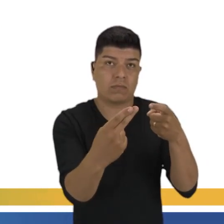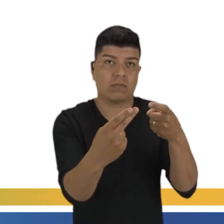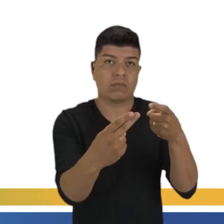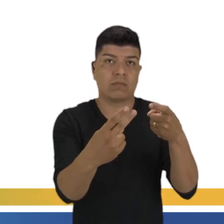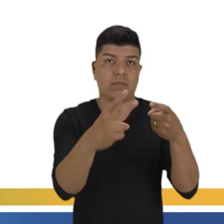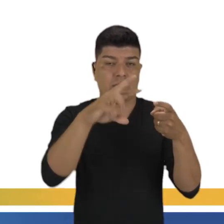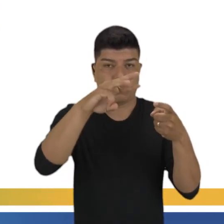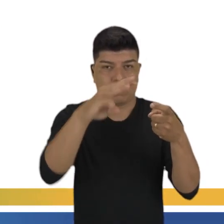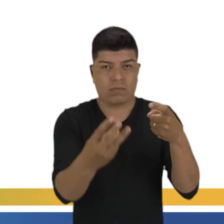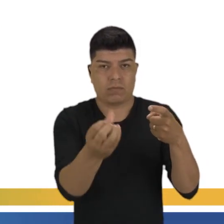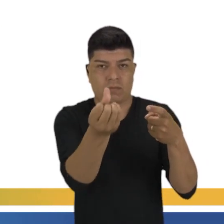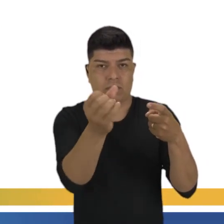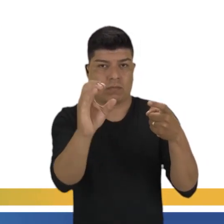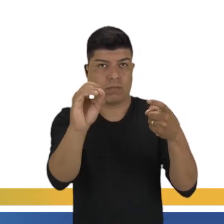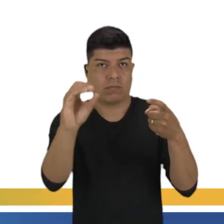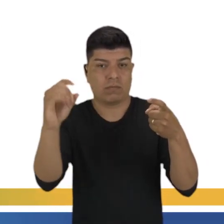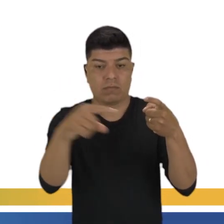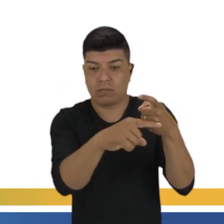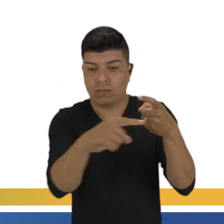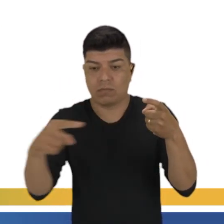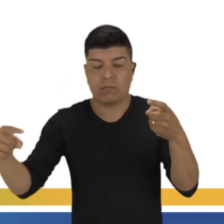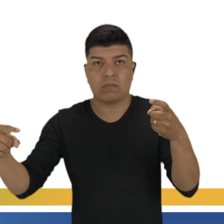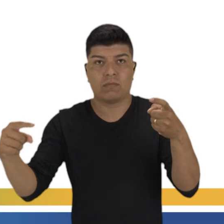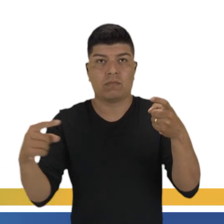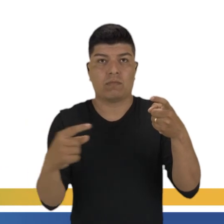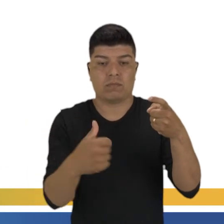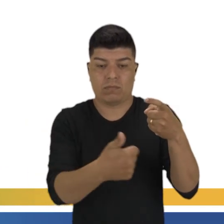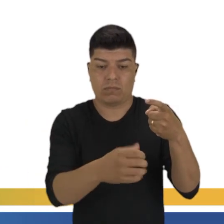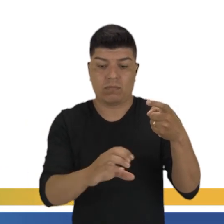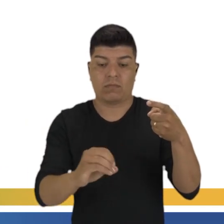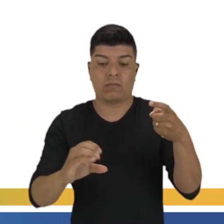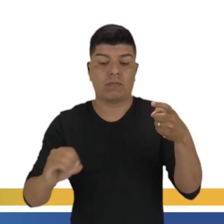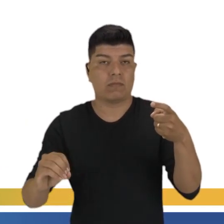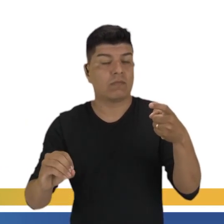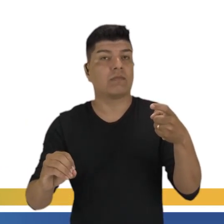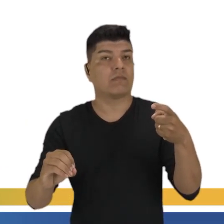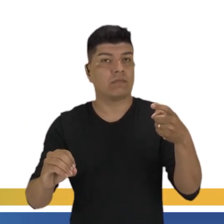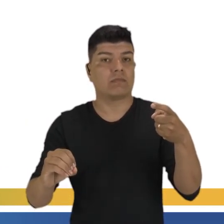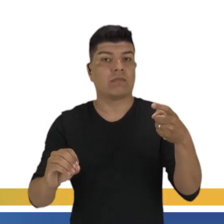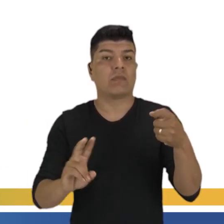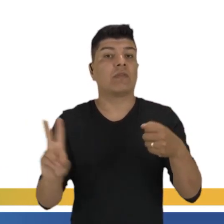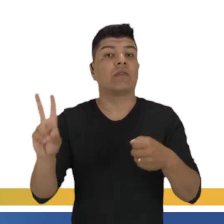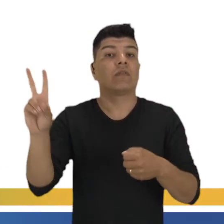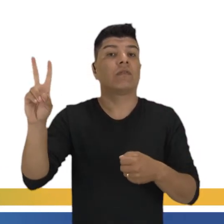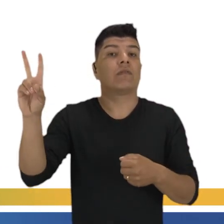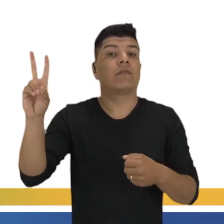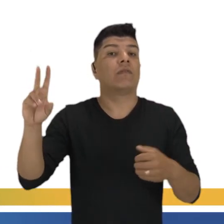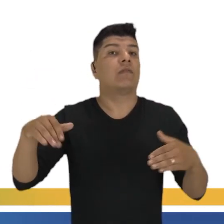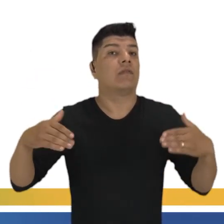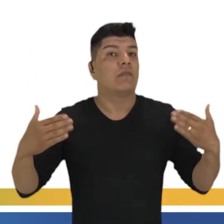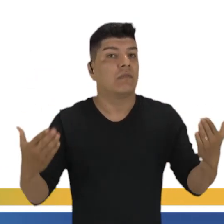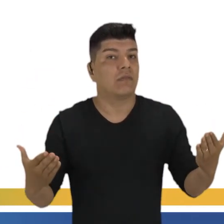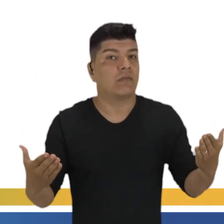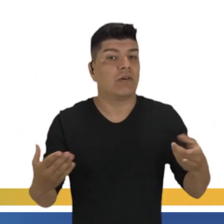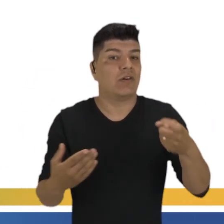a 3.600 dividido para 100. E o valor da minha incógnita